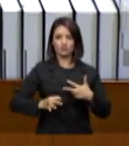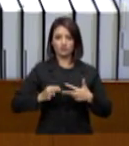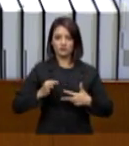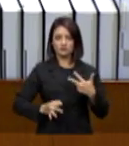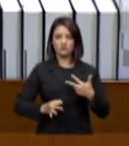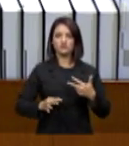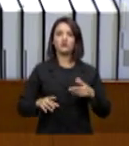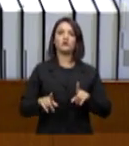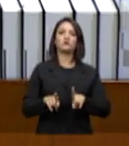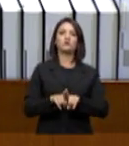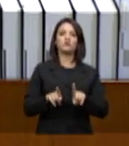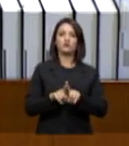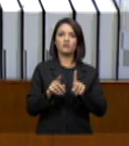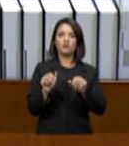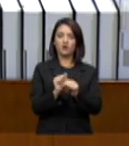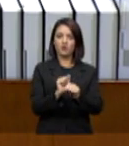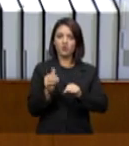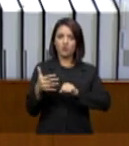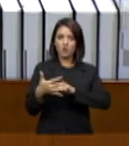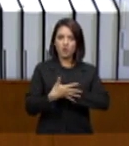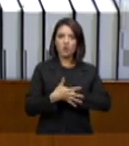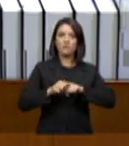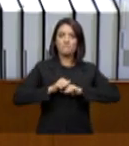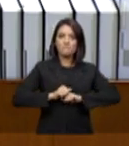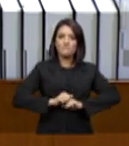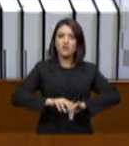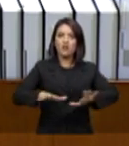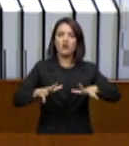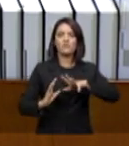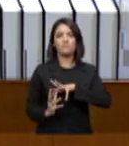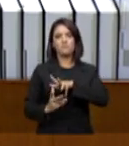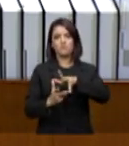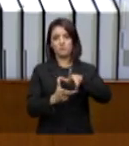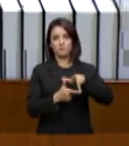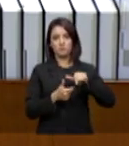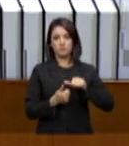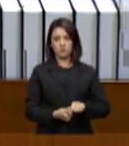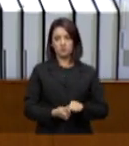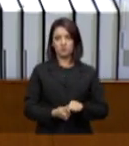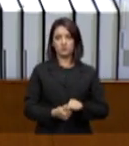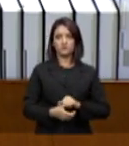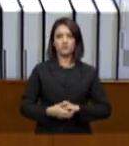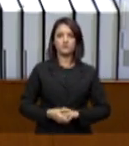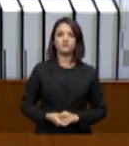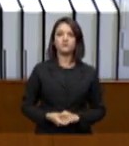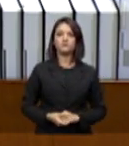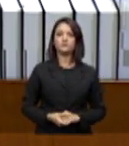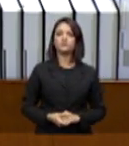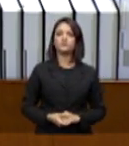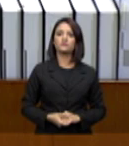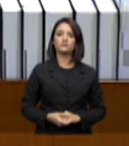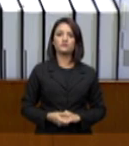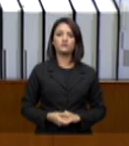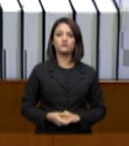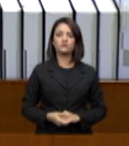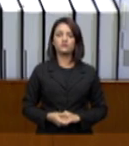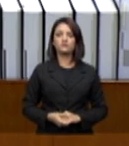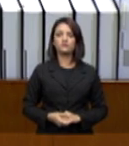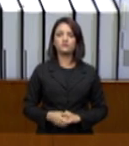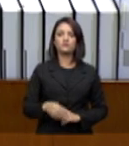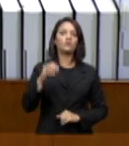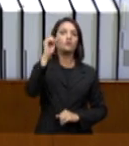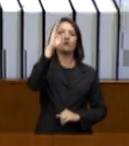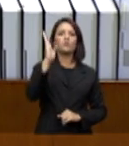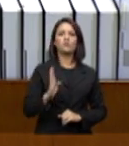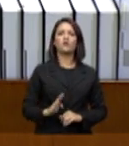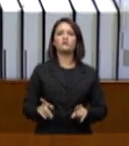do corpo do convite 19 conhecido mais como coronavírus o